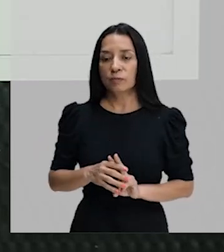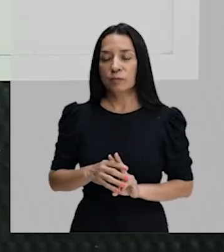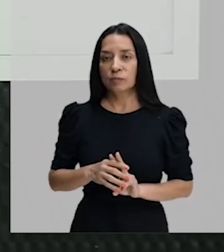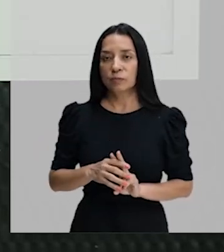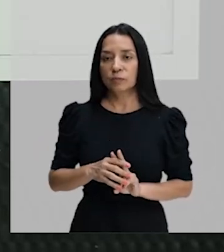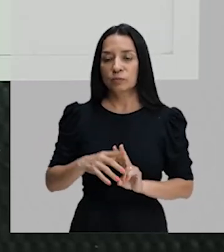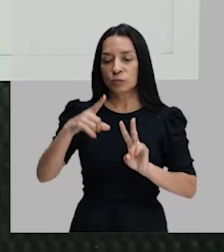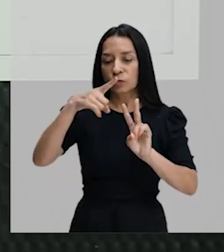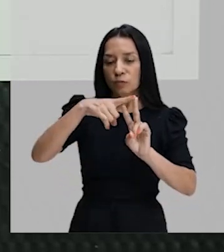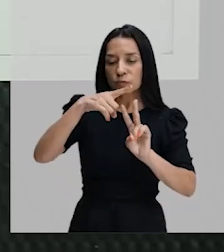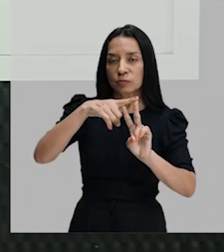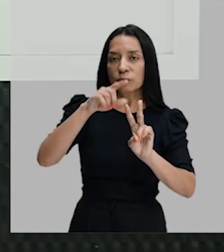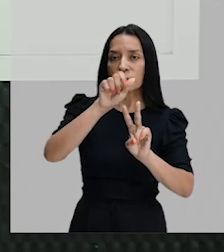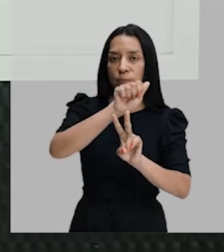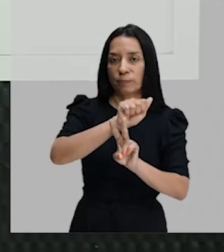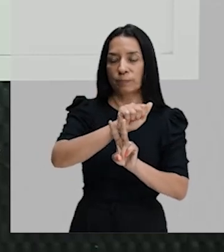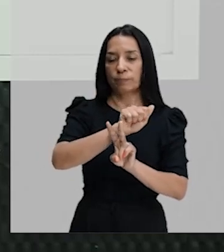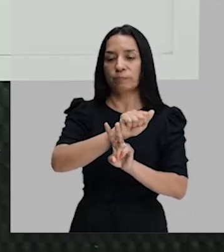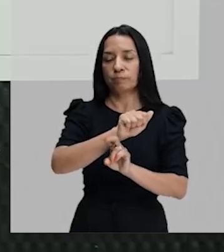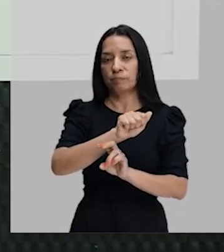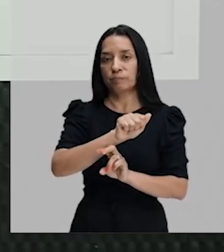vetor A. Pronto.